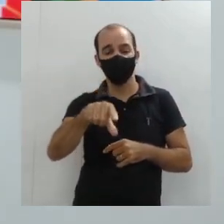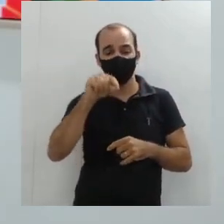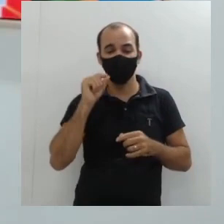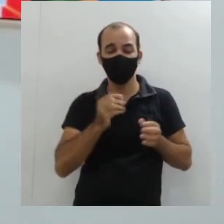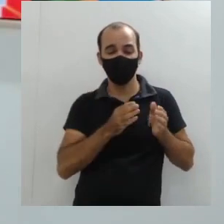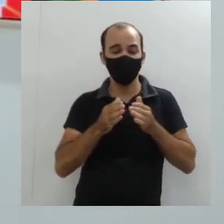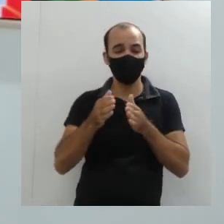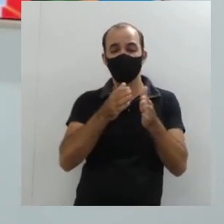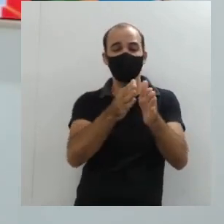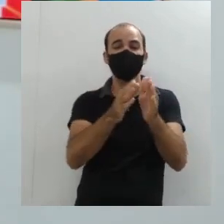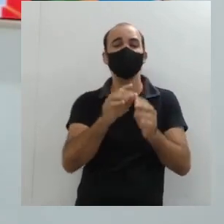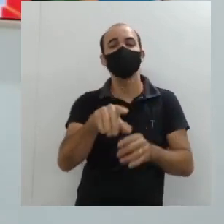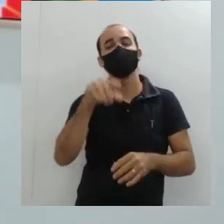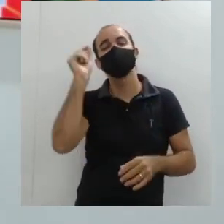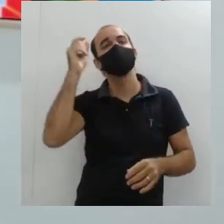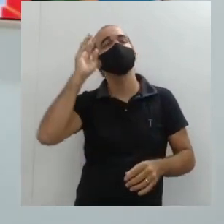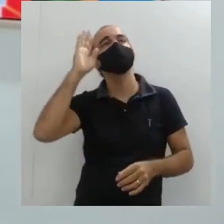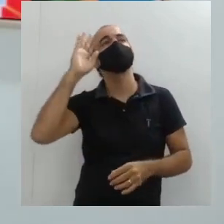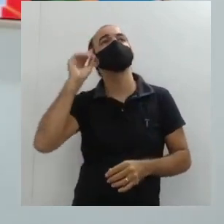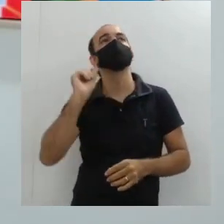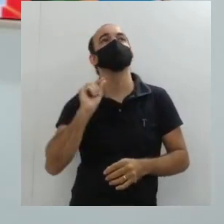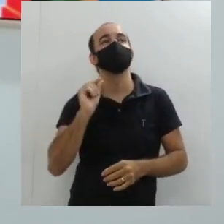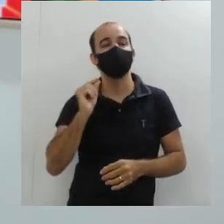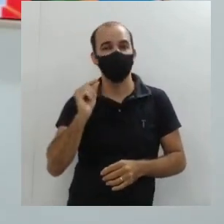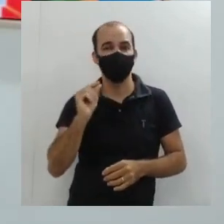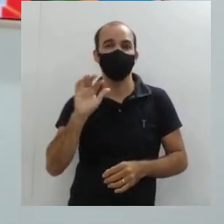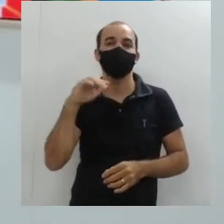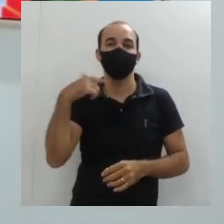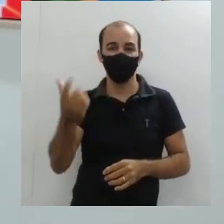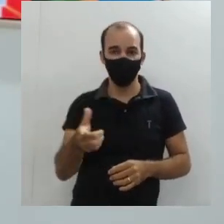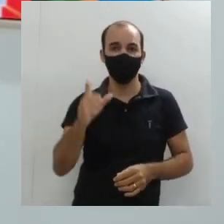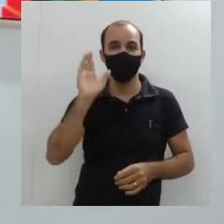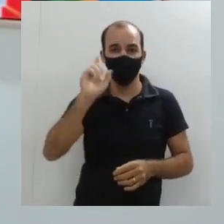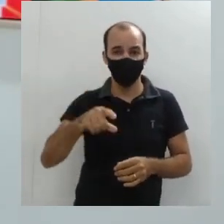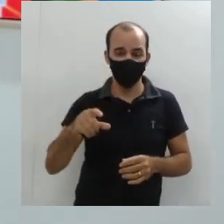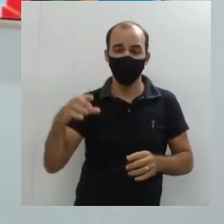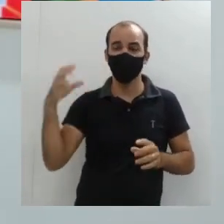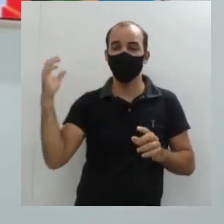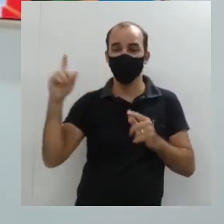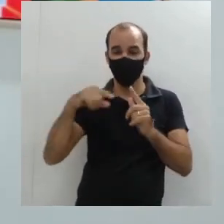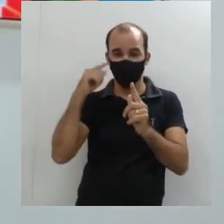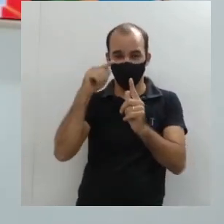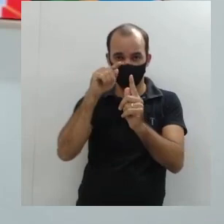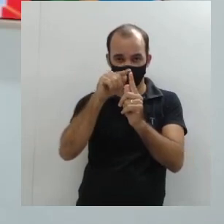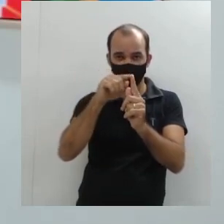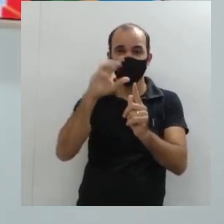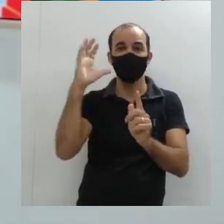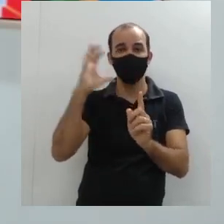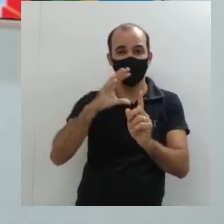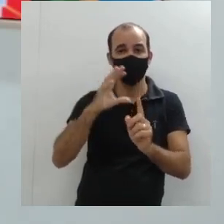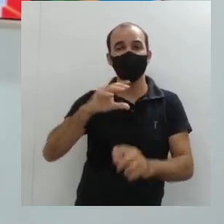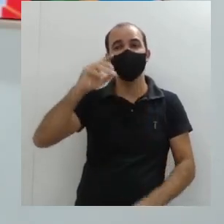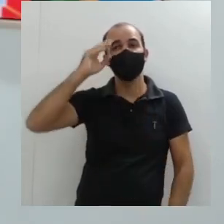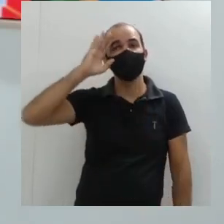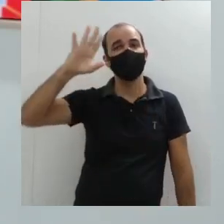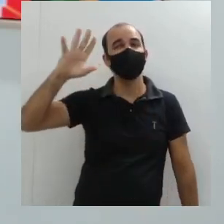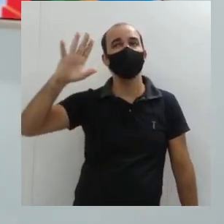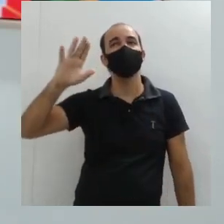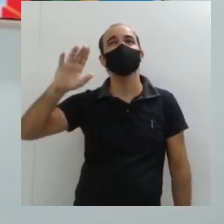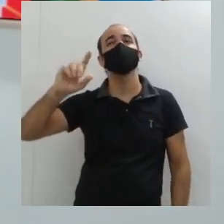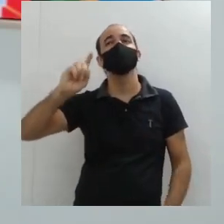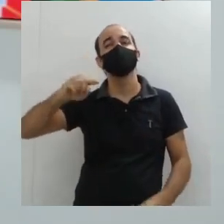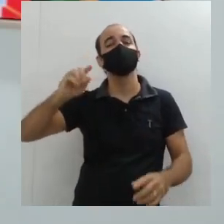para onde ir. Esse é o grande objetivo do pensamento filosófico. Impedir que fiquemos assim,